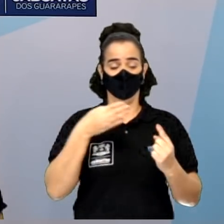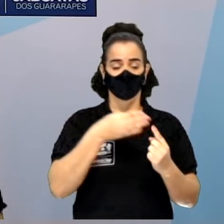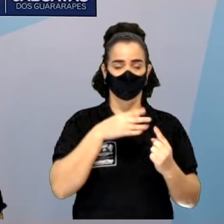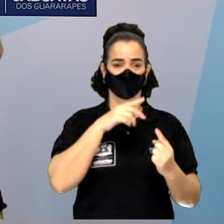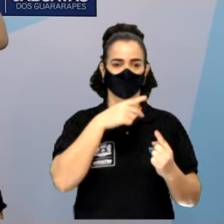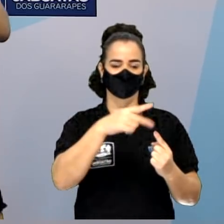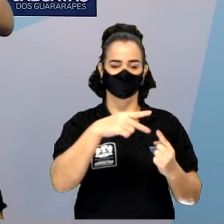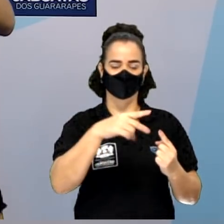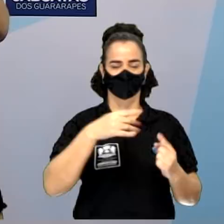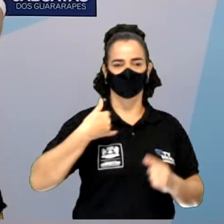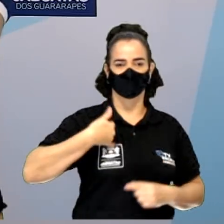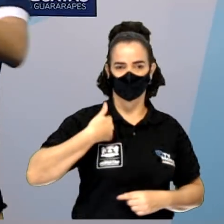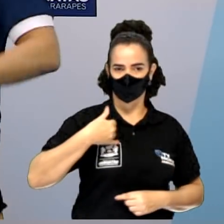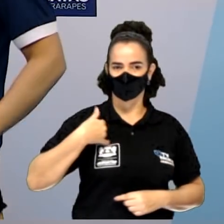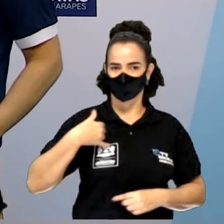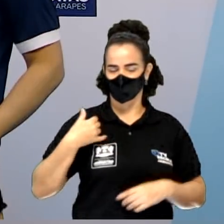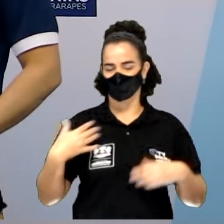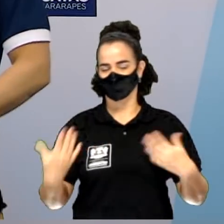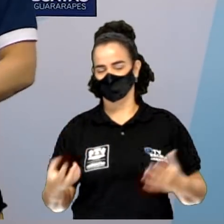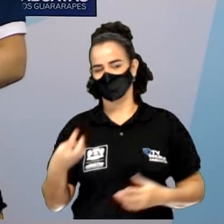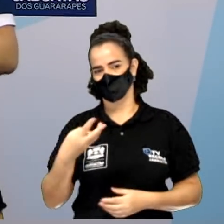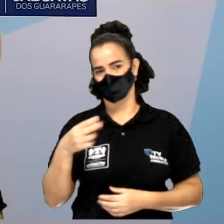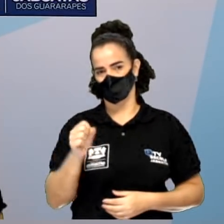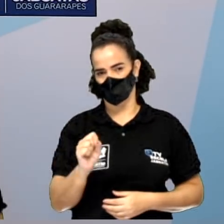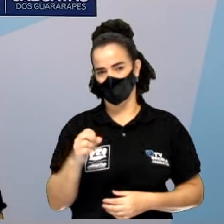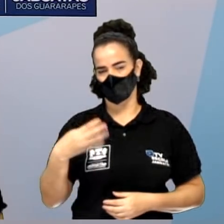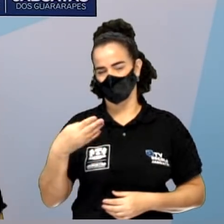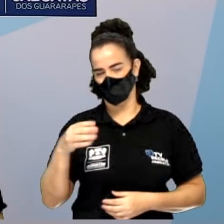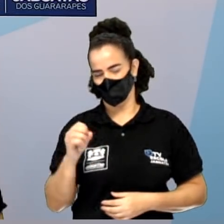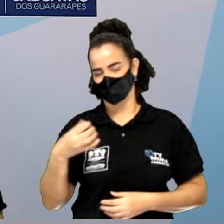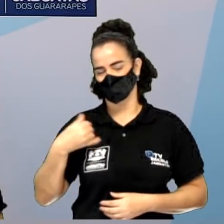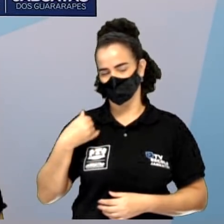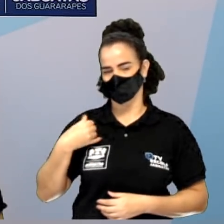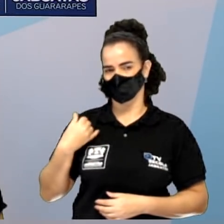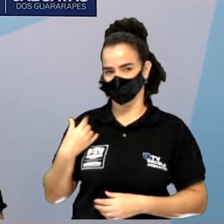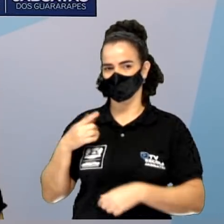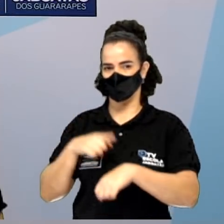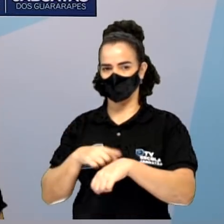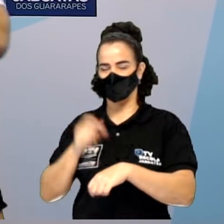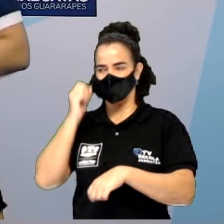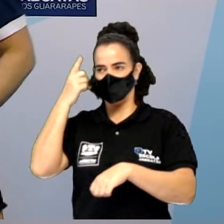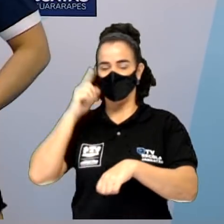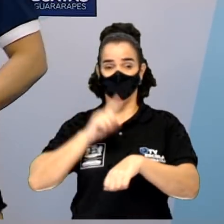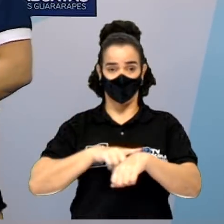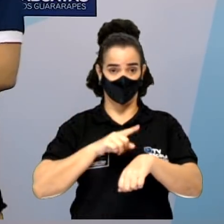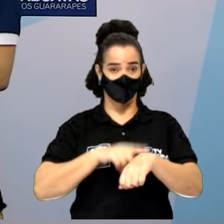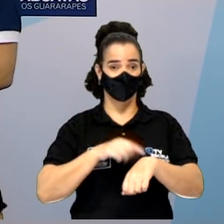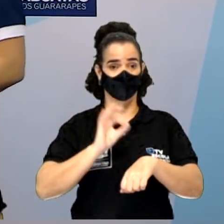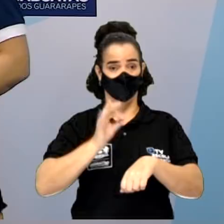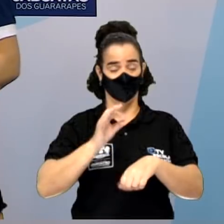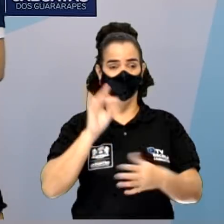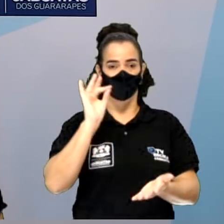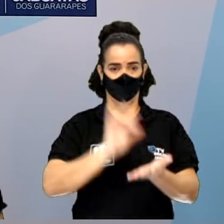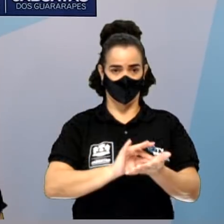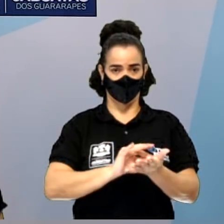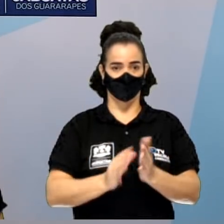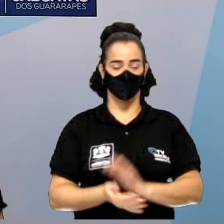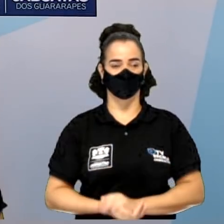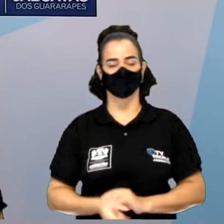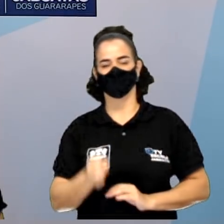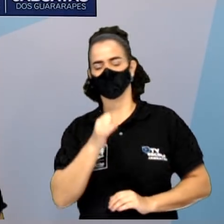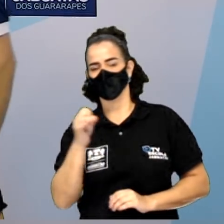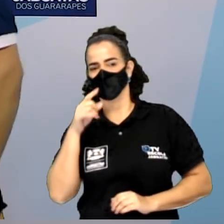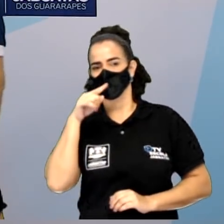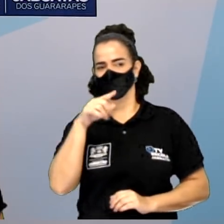idade. Então lá nos seus 38, 40 anos, dá uma ideia de tempo, confirmando aí esse item 1 como verdadeiro. Se você for um fera